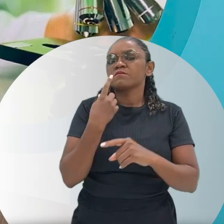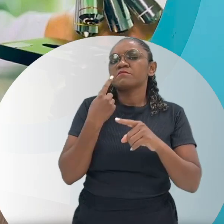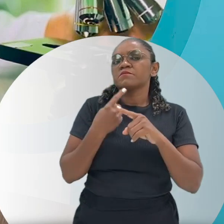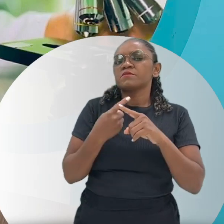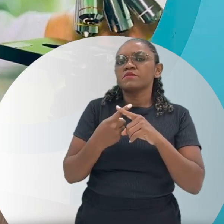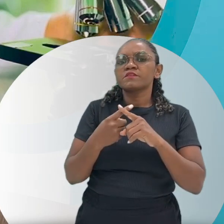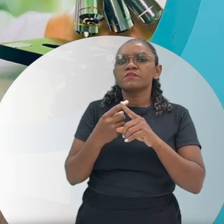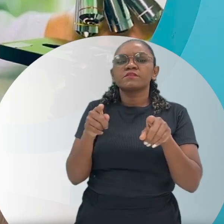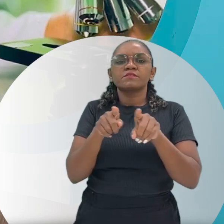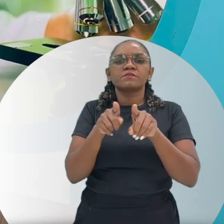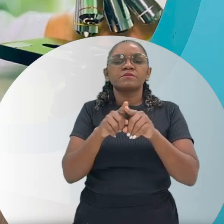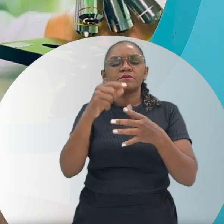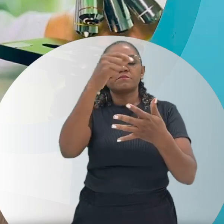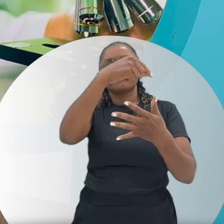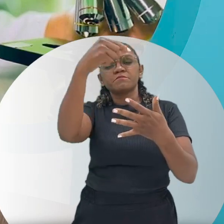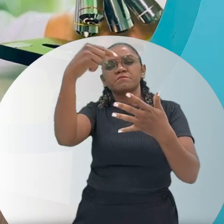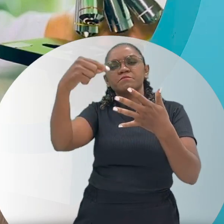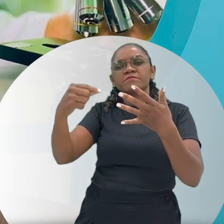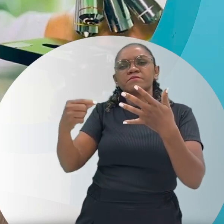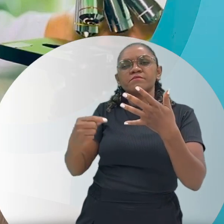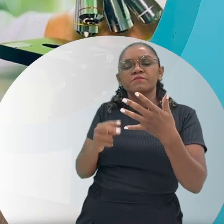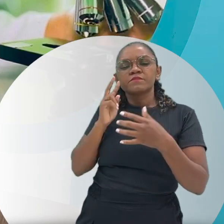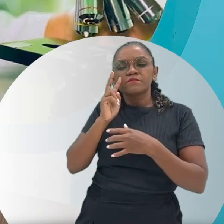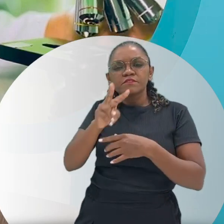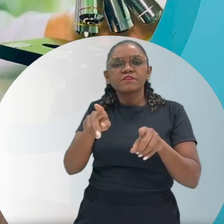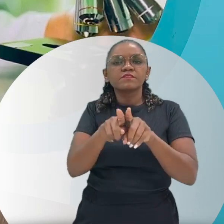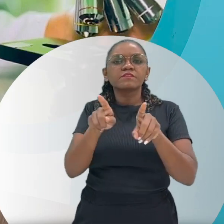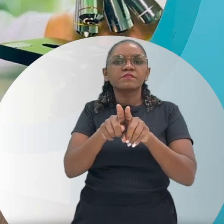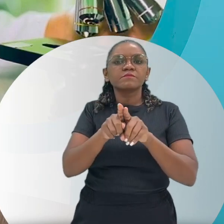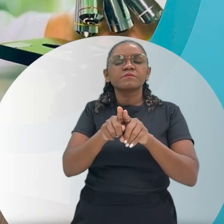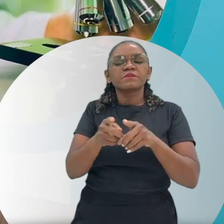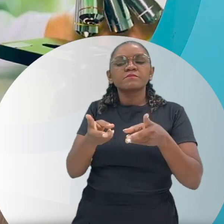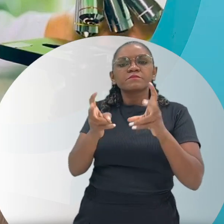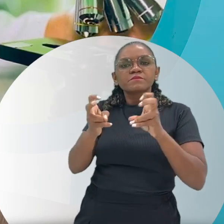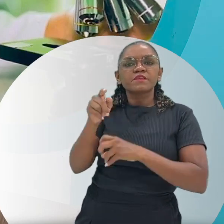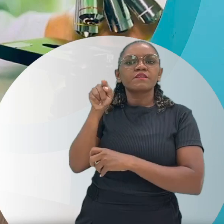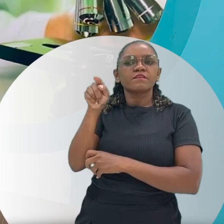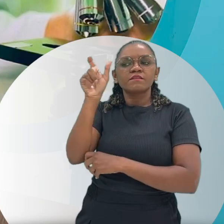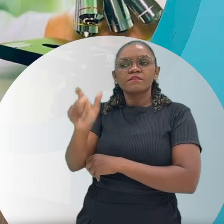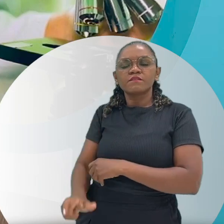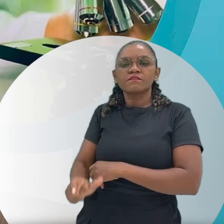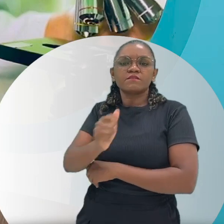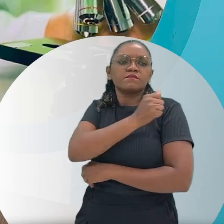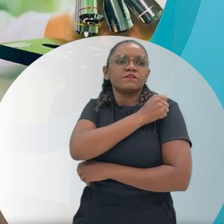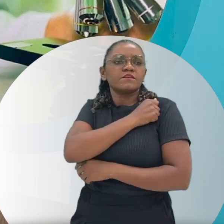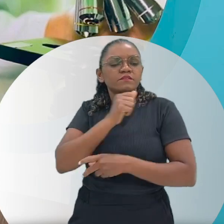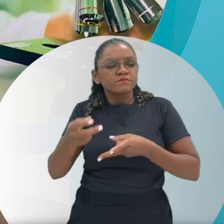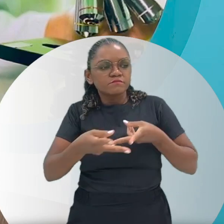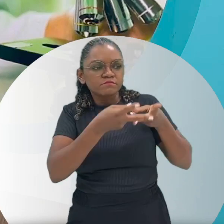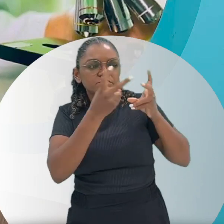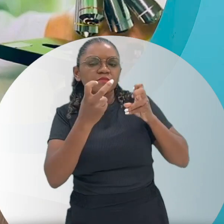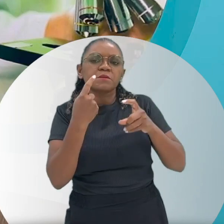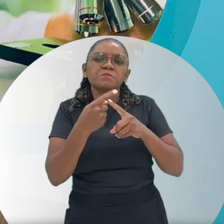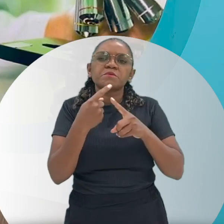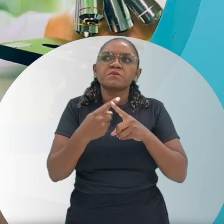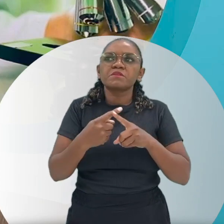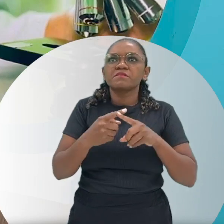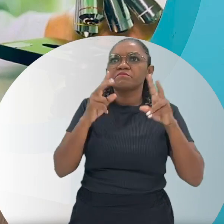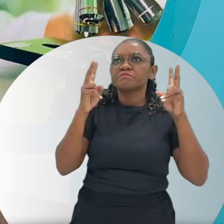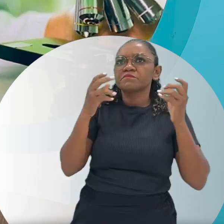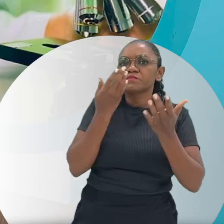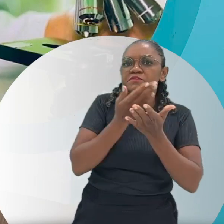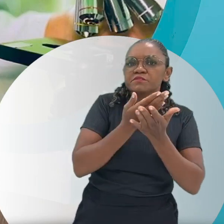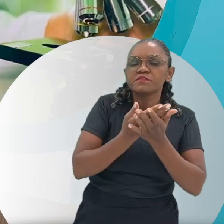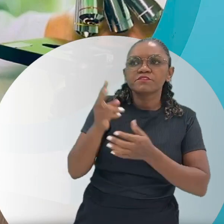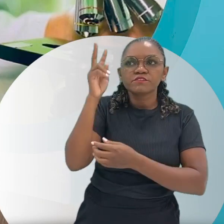vê todos esses aspectos e faça com que o aluno enxergue as potências, né, de por que estudar história ao